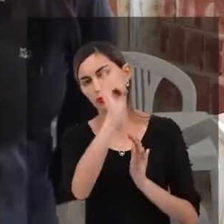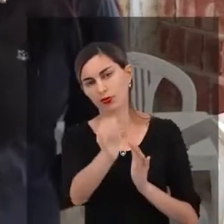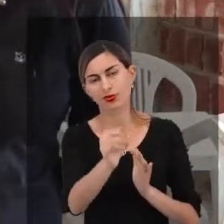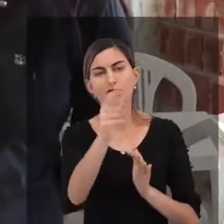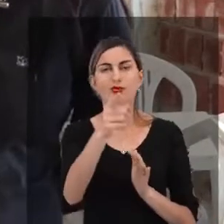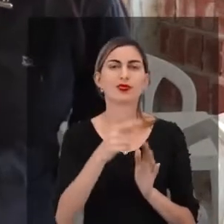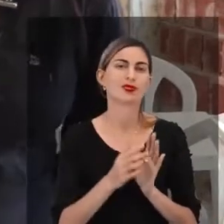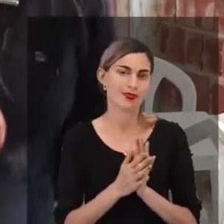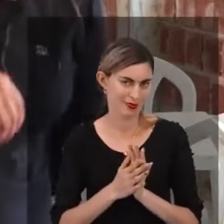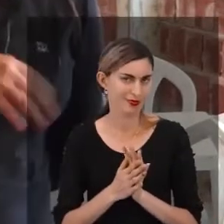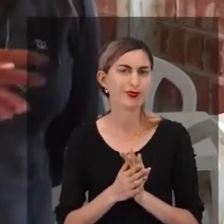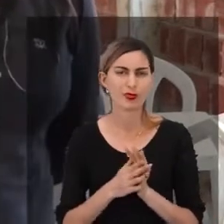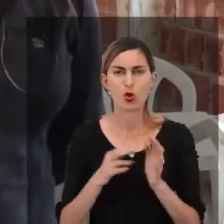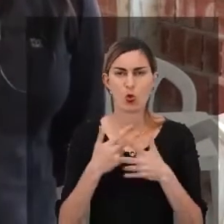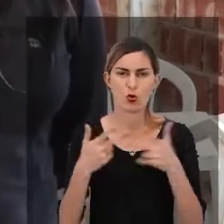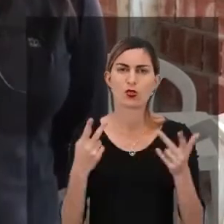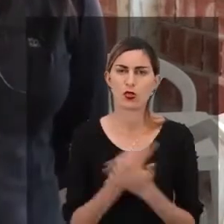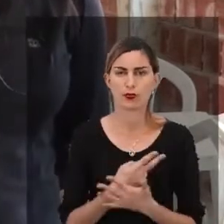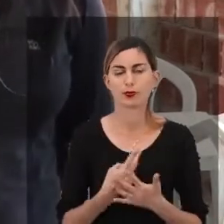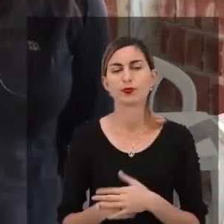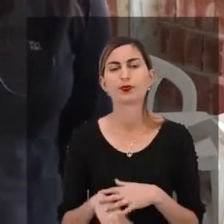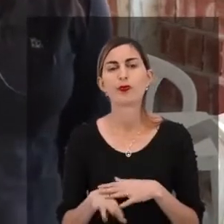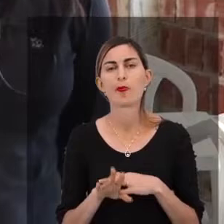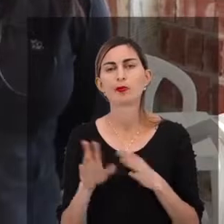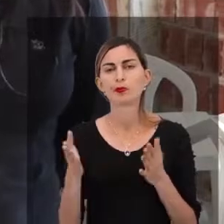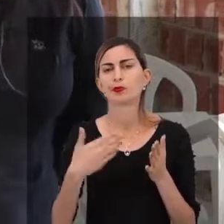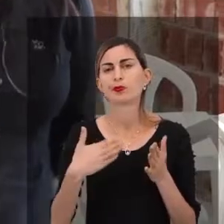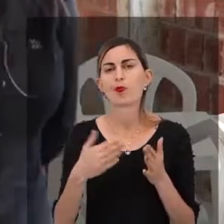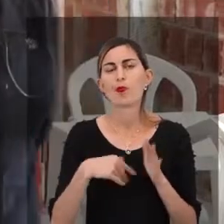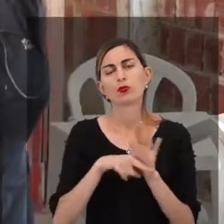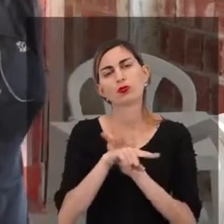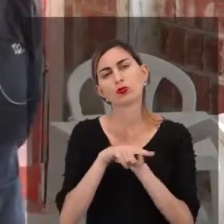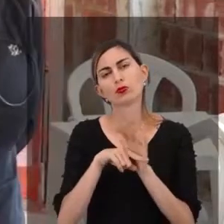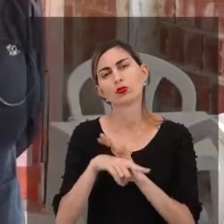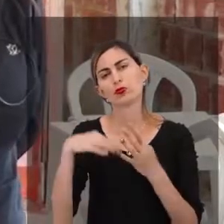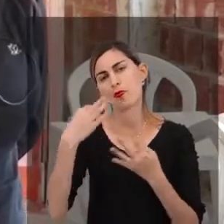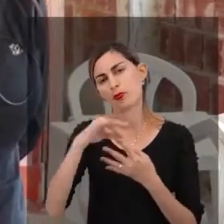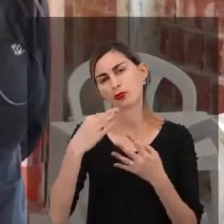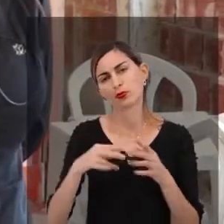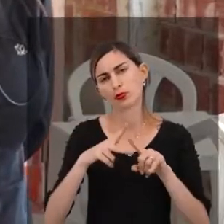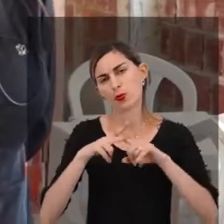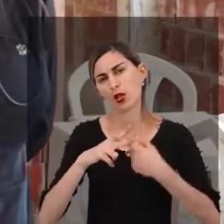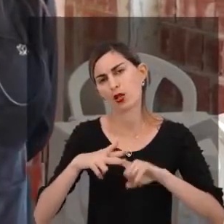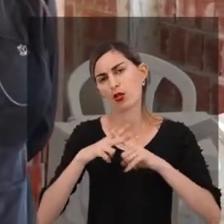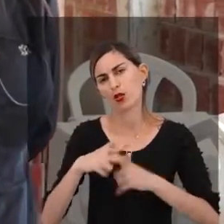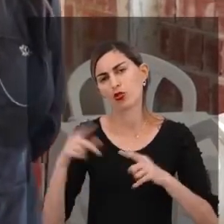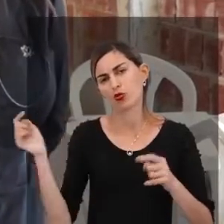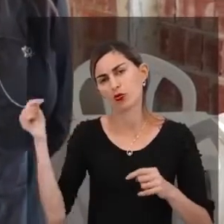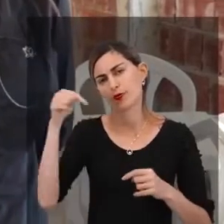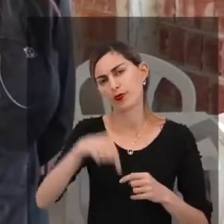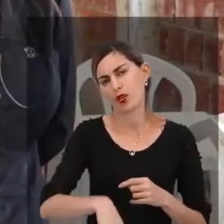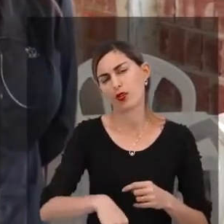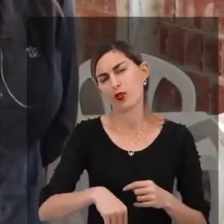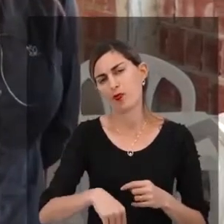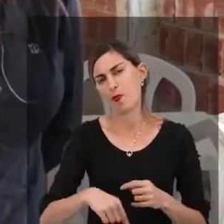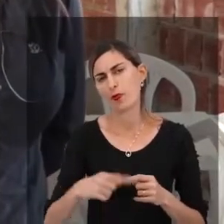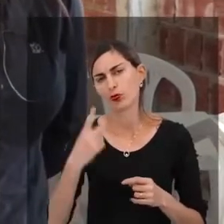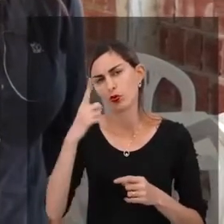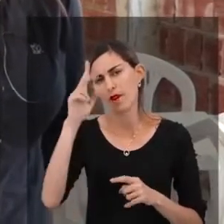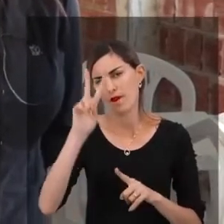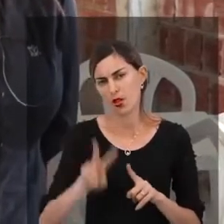ele comunica a gente, né? Se tiver alguma coisa errada. E o livro de inspeção, o mecânico, o engenheiro mecânico, ele